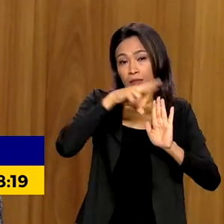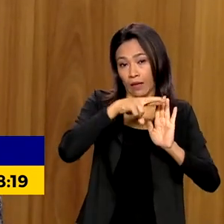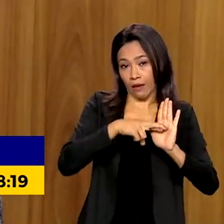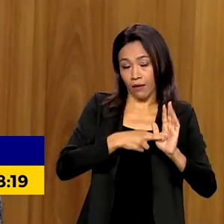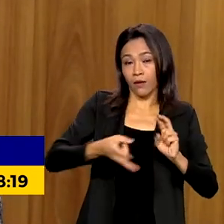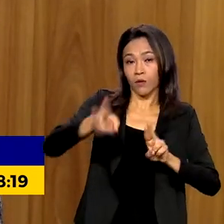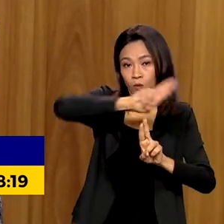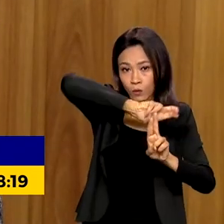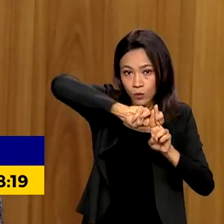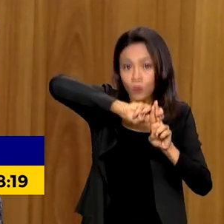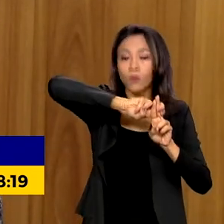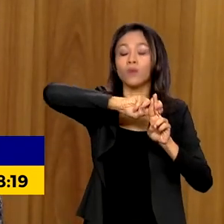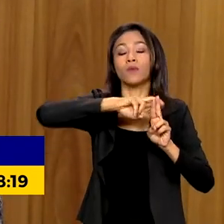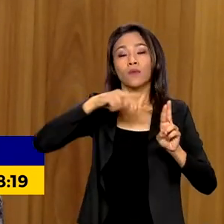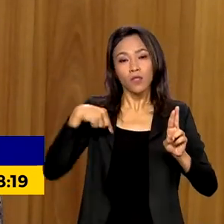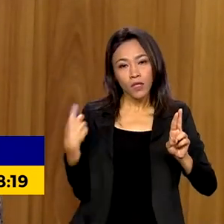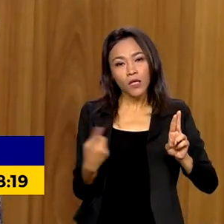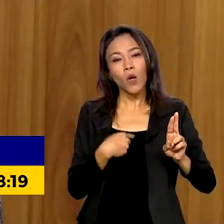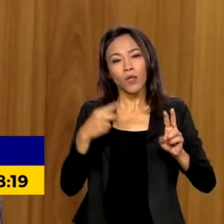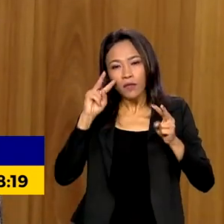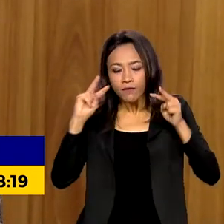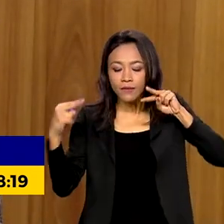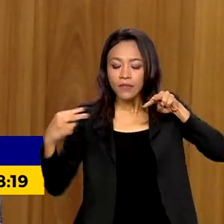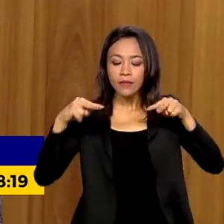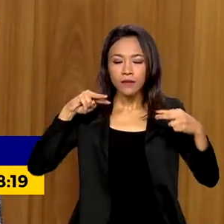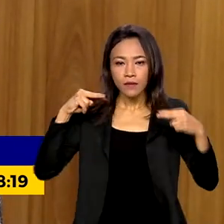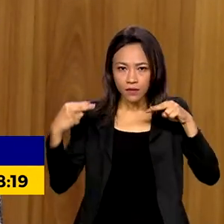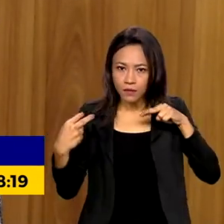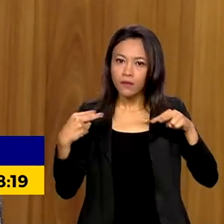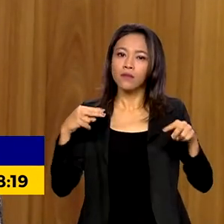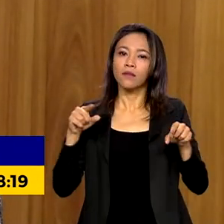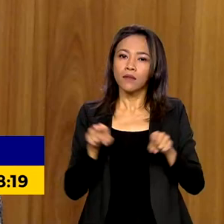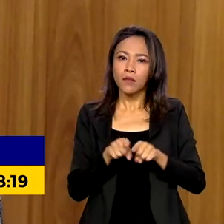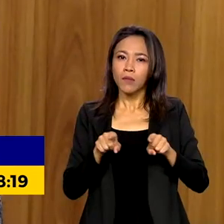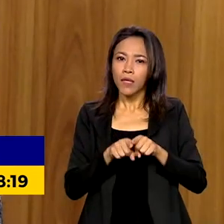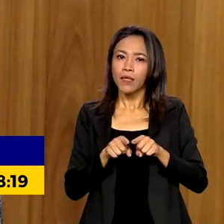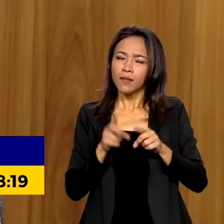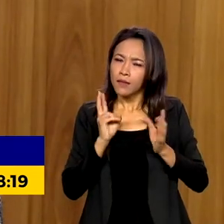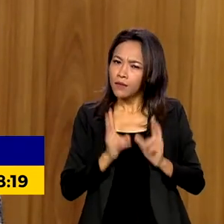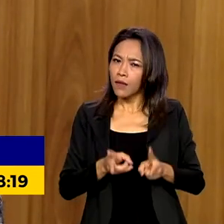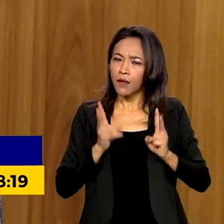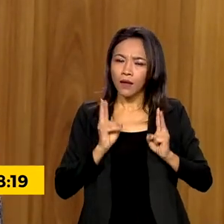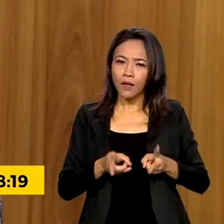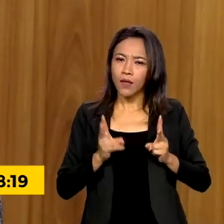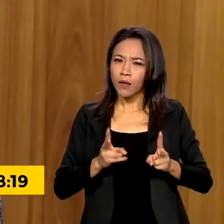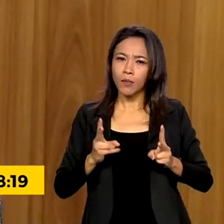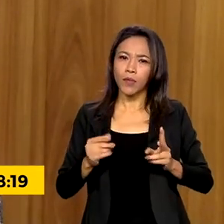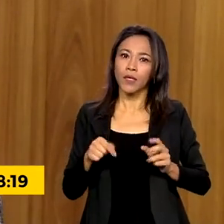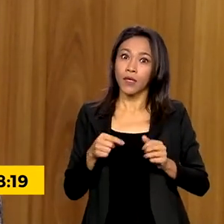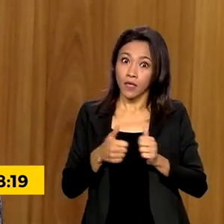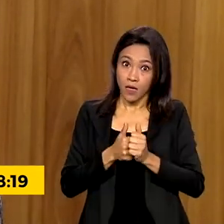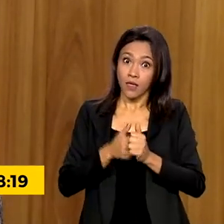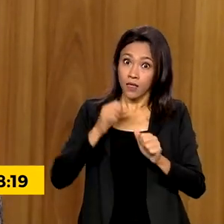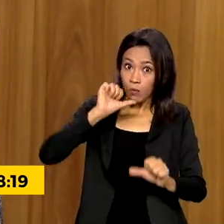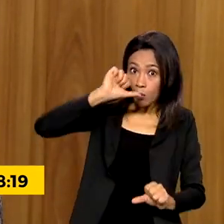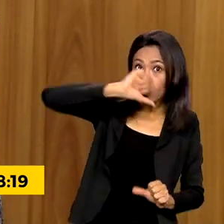e dentro da nossa visão ancorada em todo o processo da reforma psiquiátrica no Brasil.